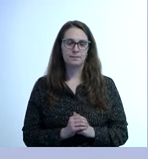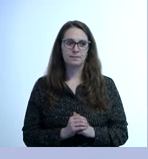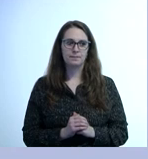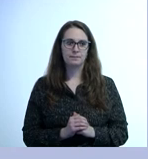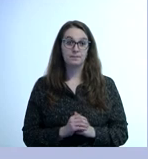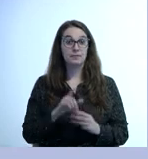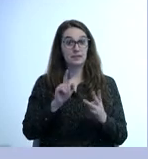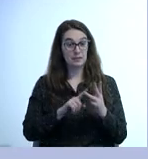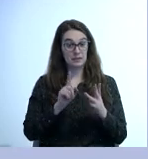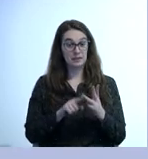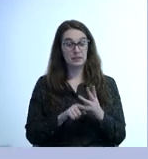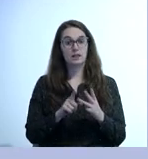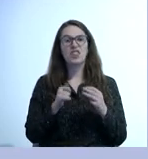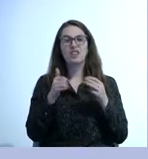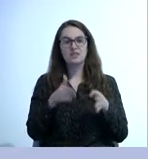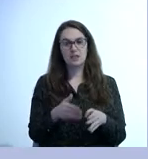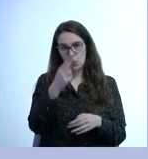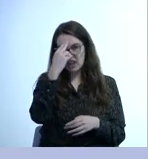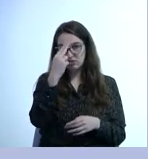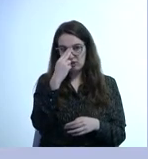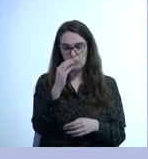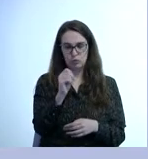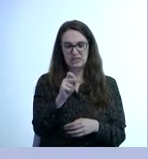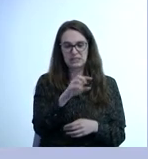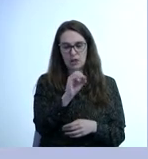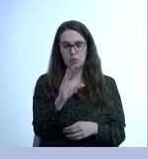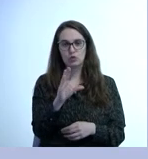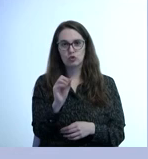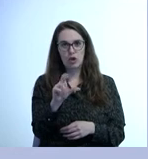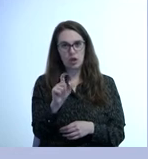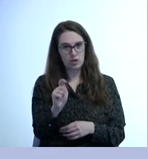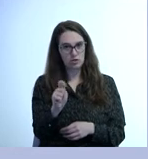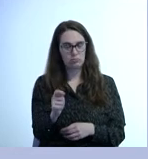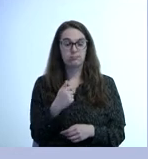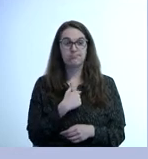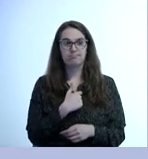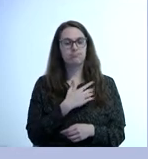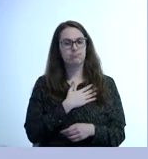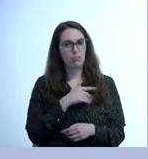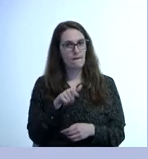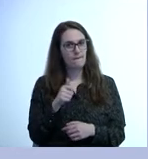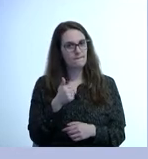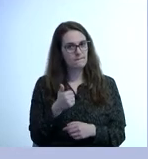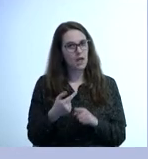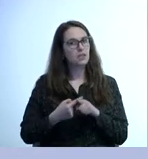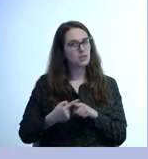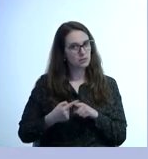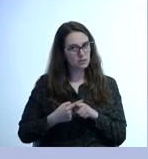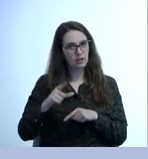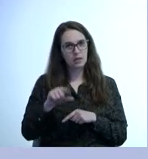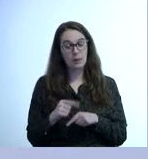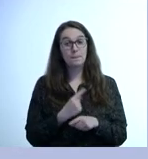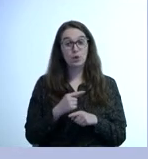São Jorge, a intervenção em São Jorge, que também acho uma intervenção interessantíssima, porque